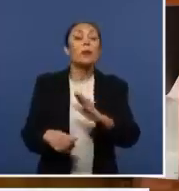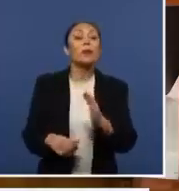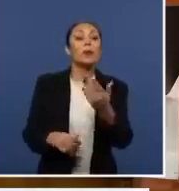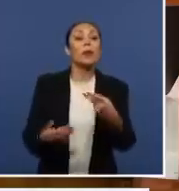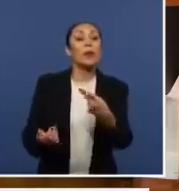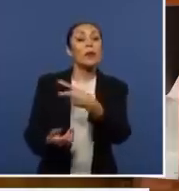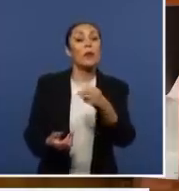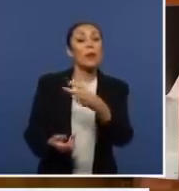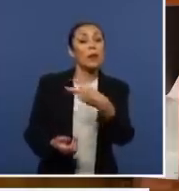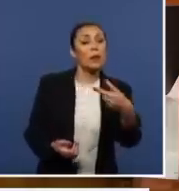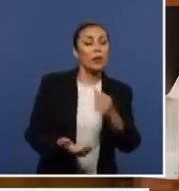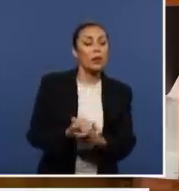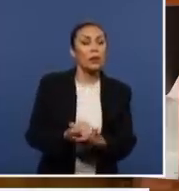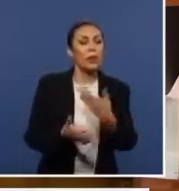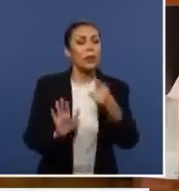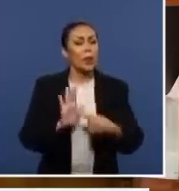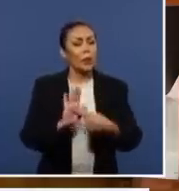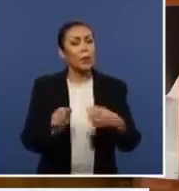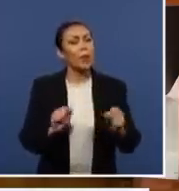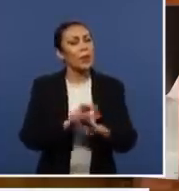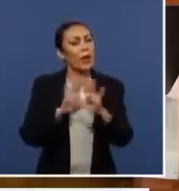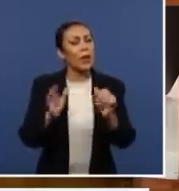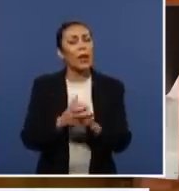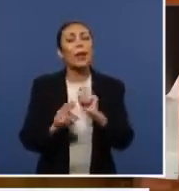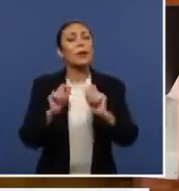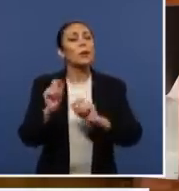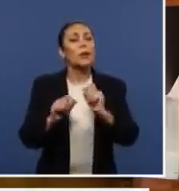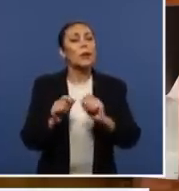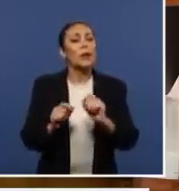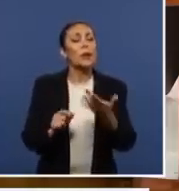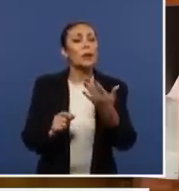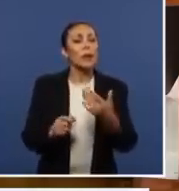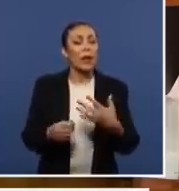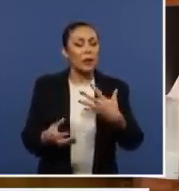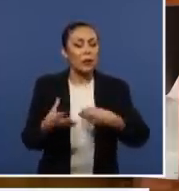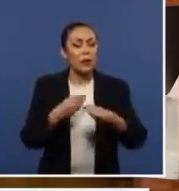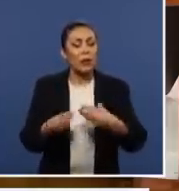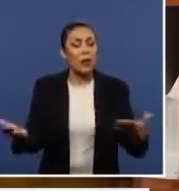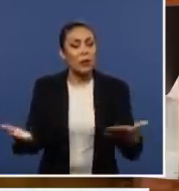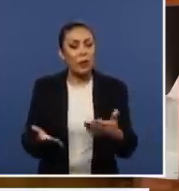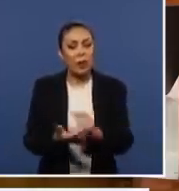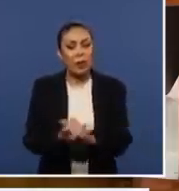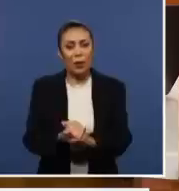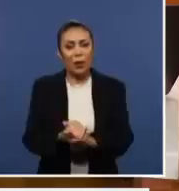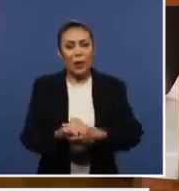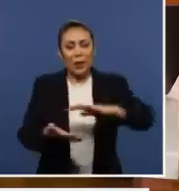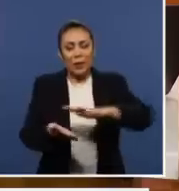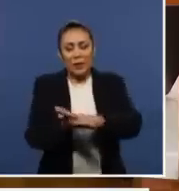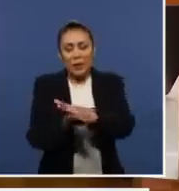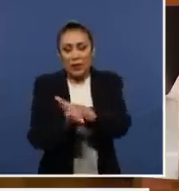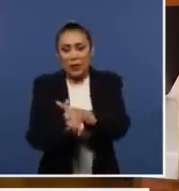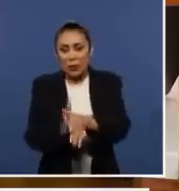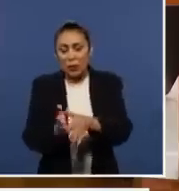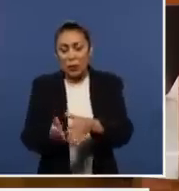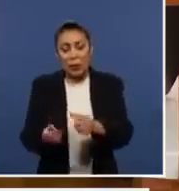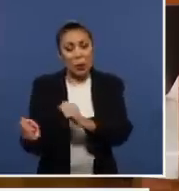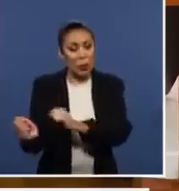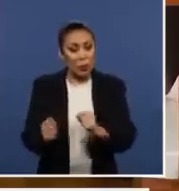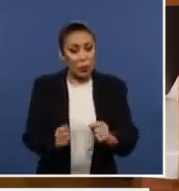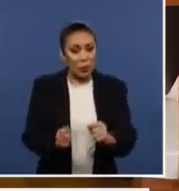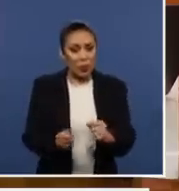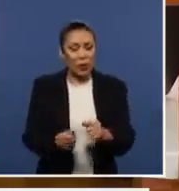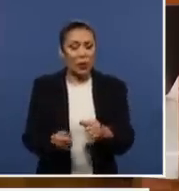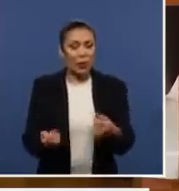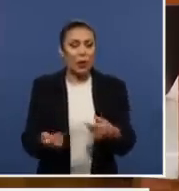2022, né? Tá muito claro aí qual é a missão civilizatória da atual geração, né? Varrer esse fascismo aí do poder. Voltando aqui